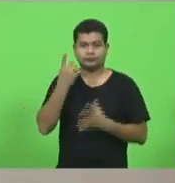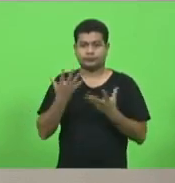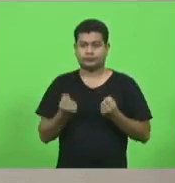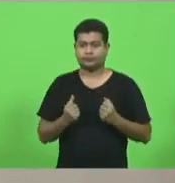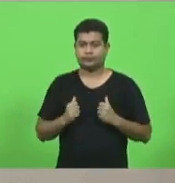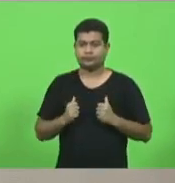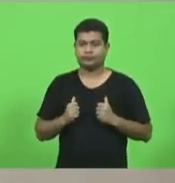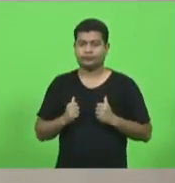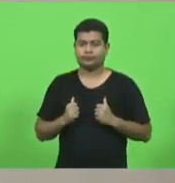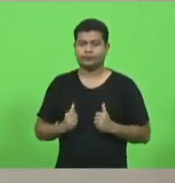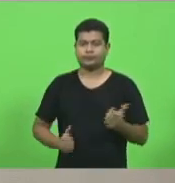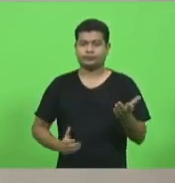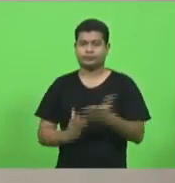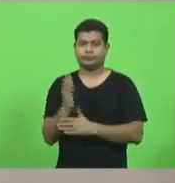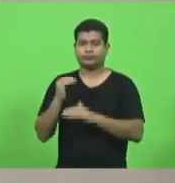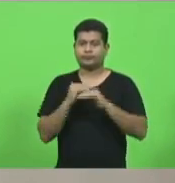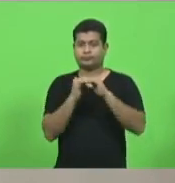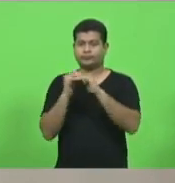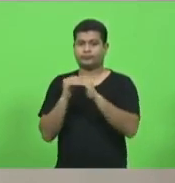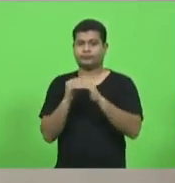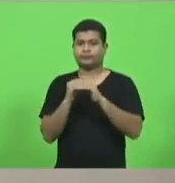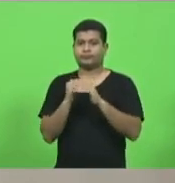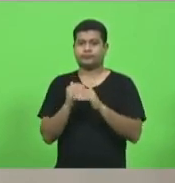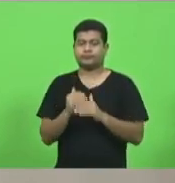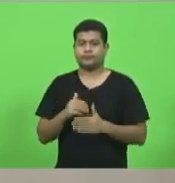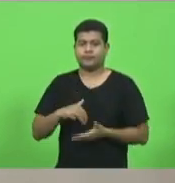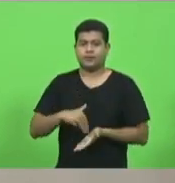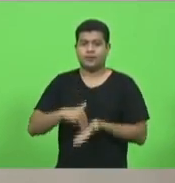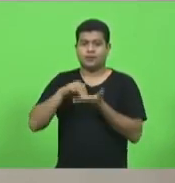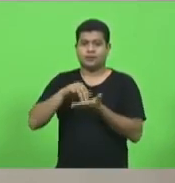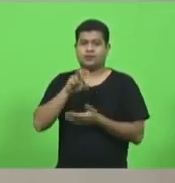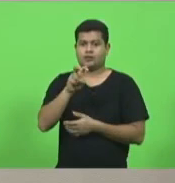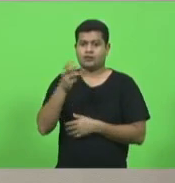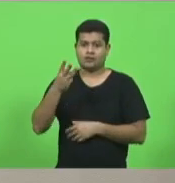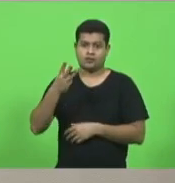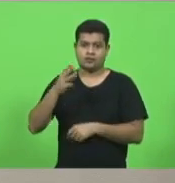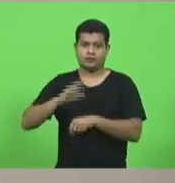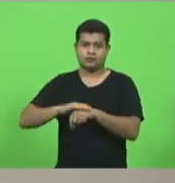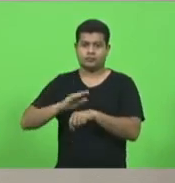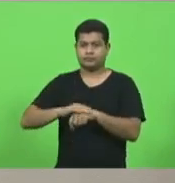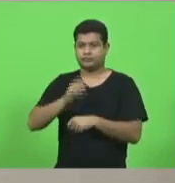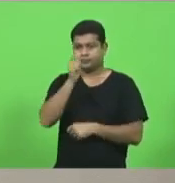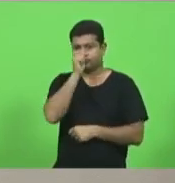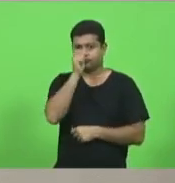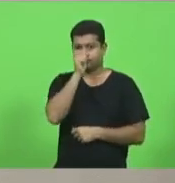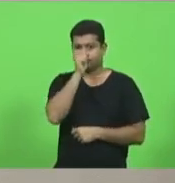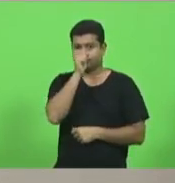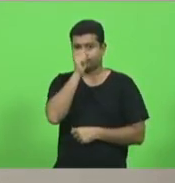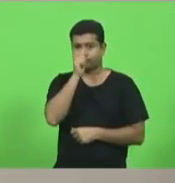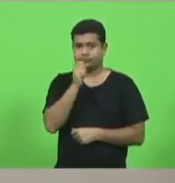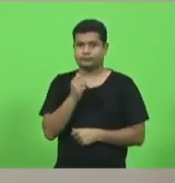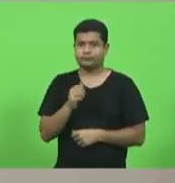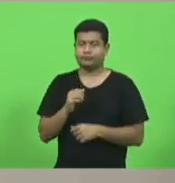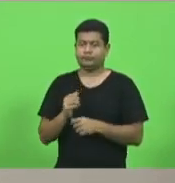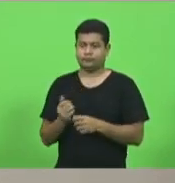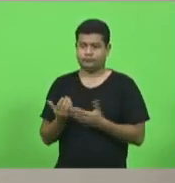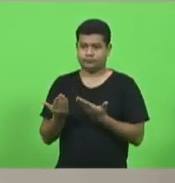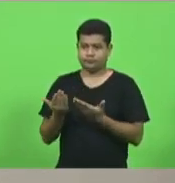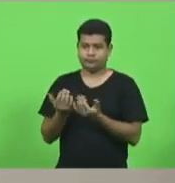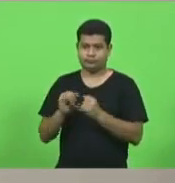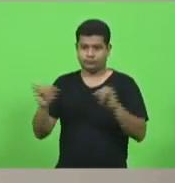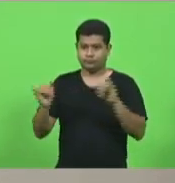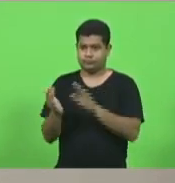encontra. Aprovado por unanimidade. Moção 53. Autor deputado João Amin, manifestando aplausos à empresa